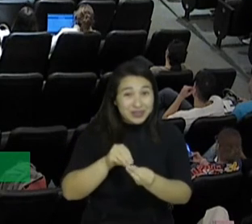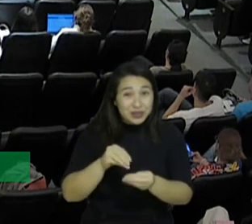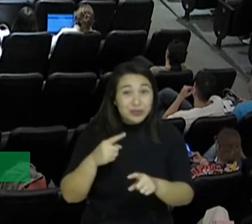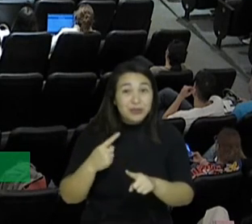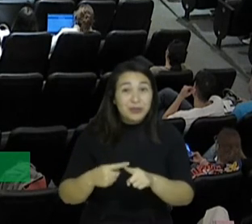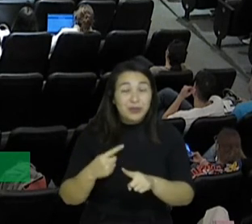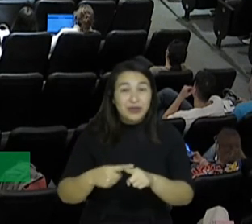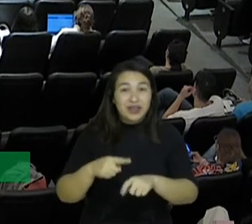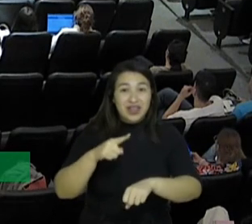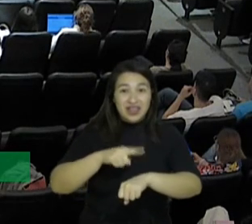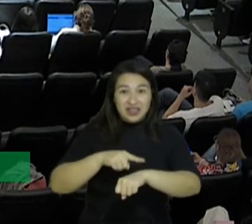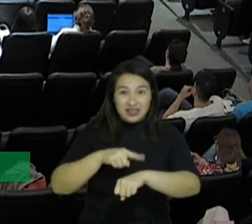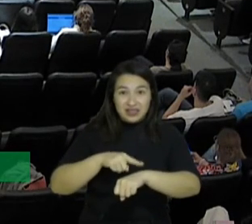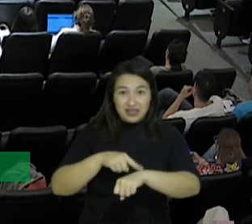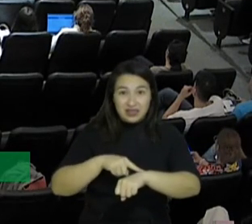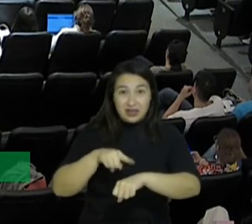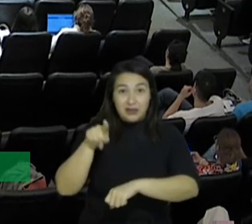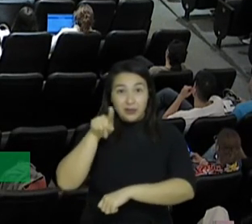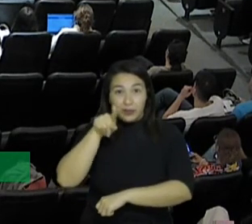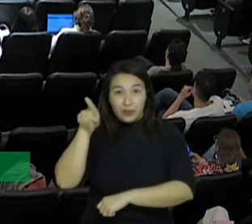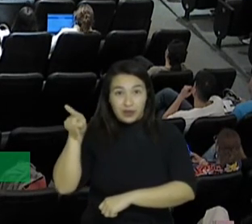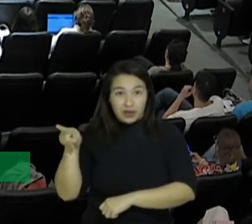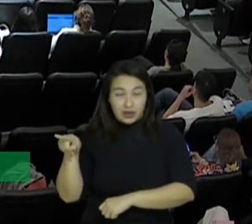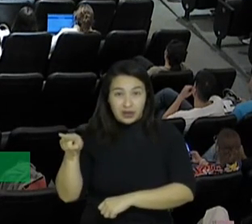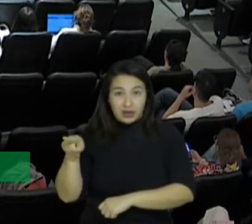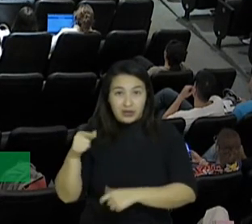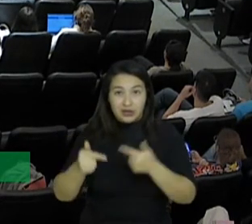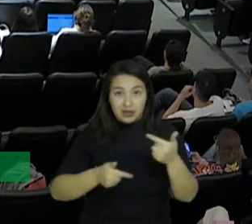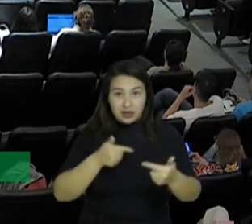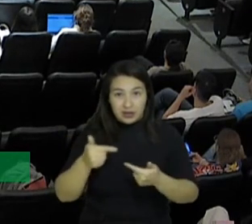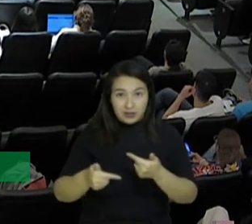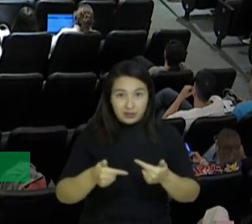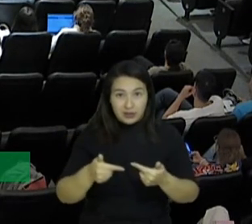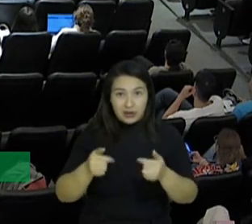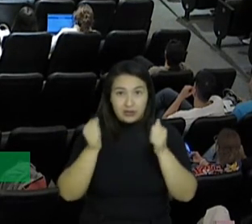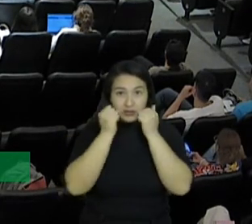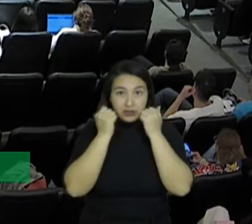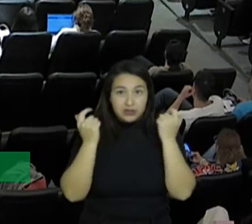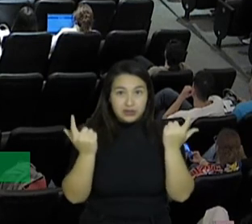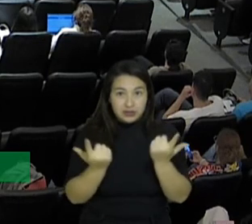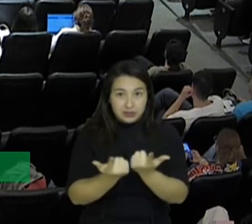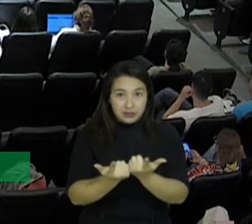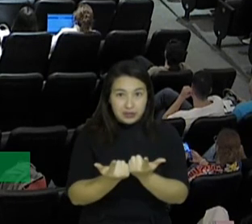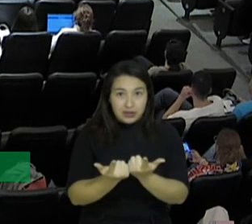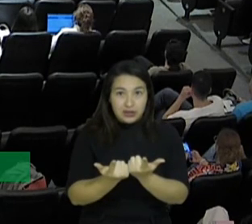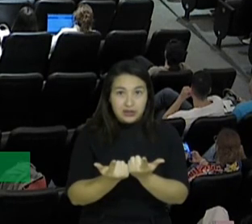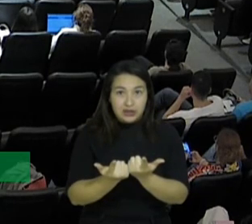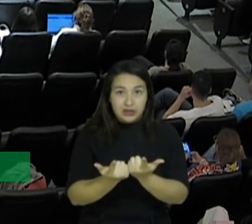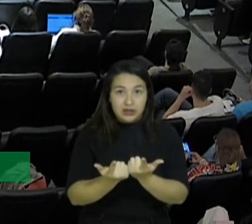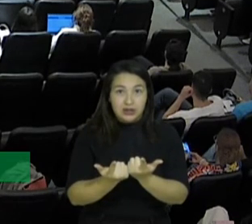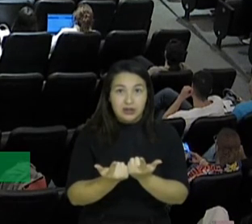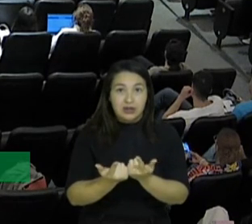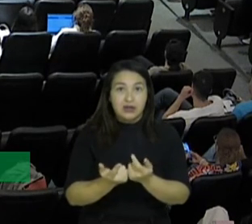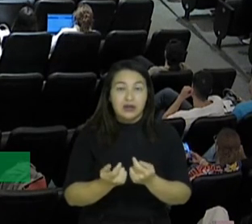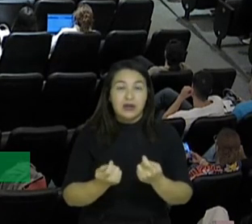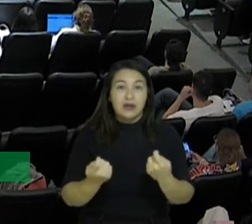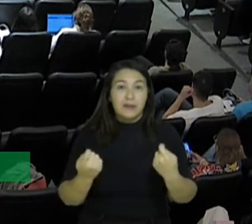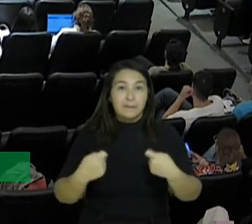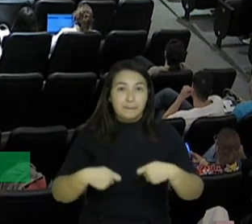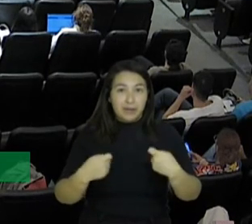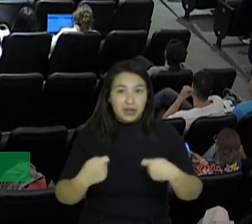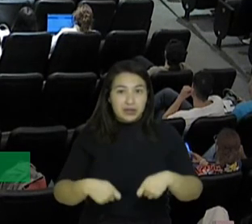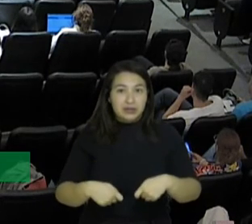causa dos funcionários da Assembleia que tem digamos assim uma ão Para darmos tempo ainda paraos dois